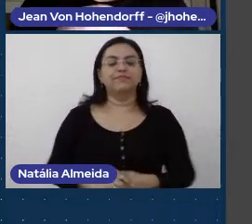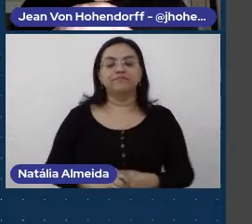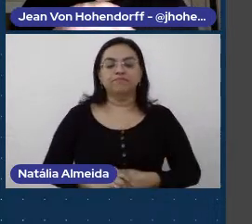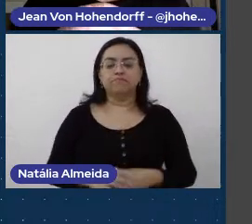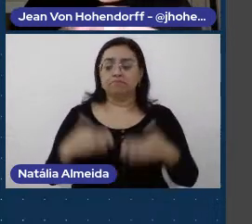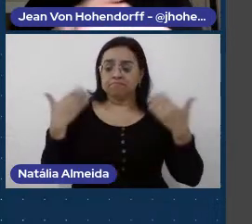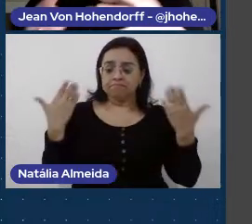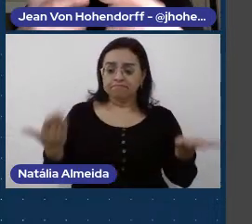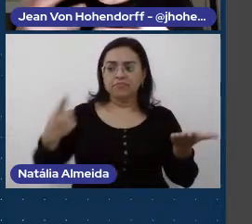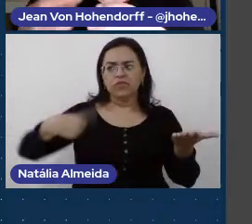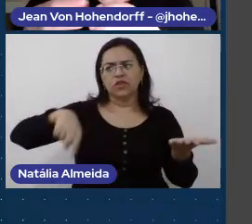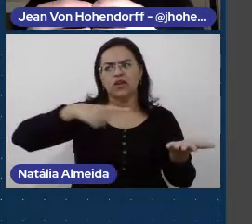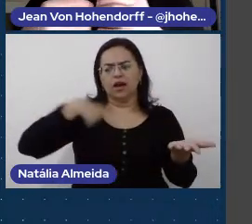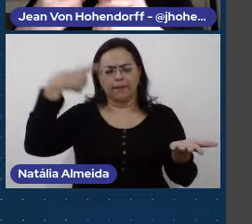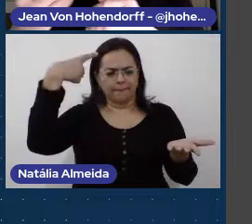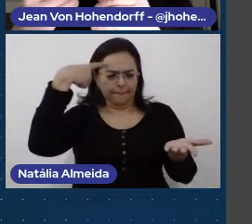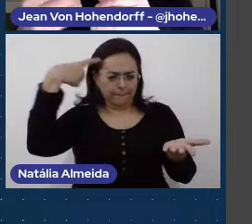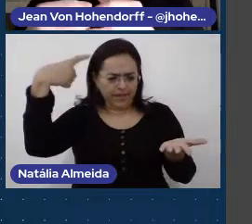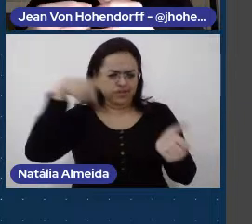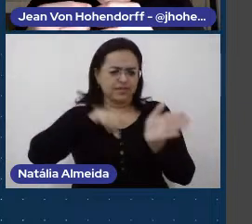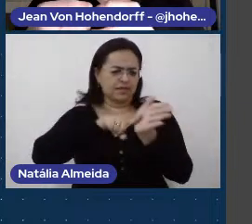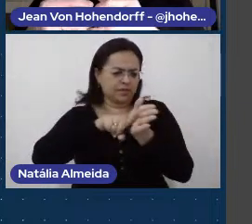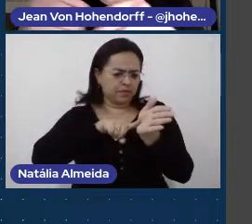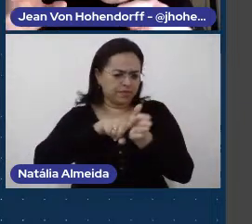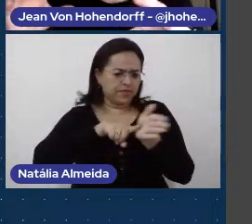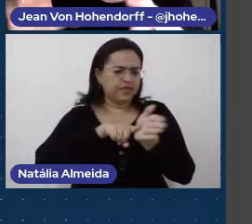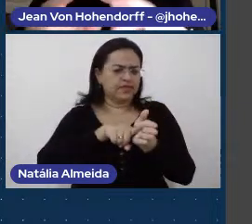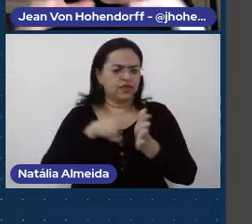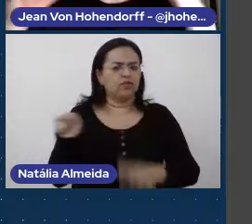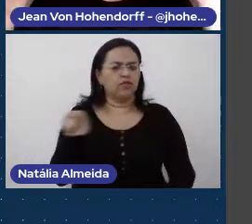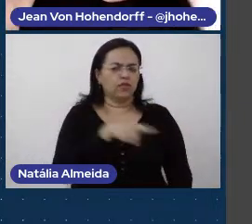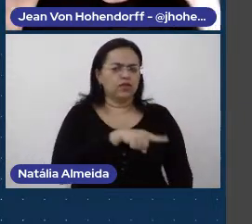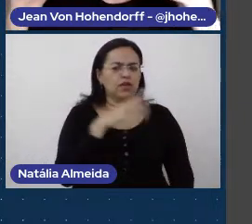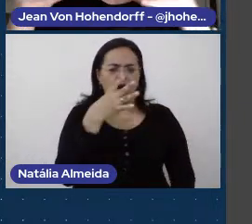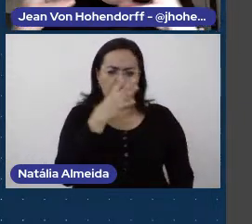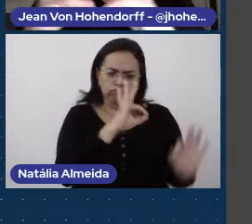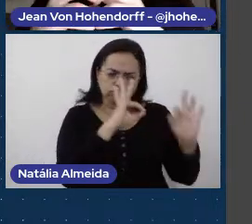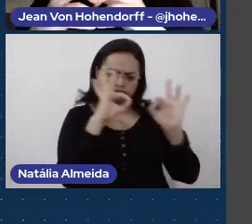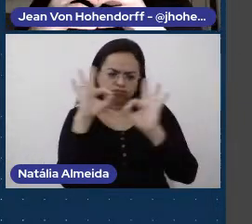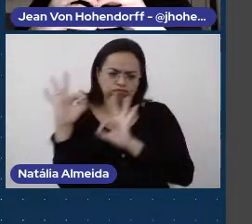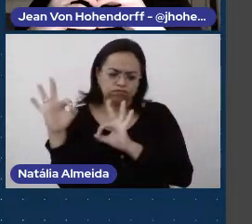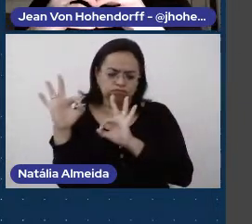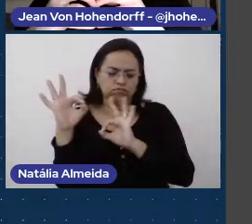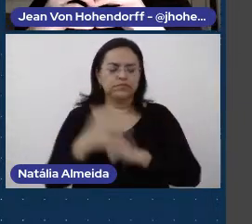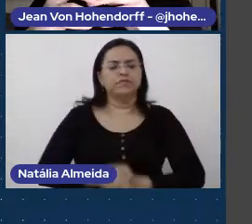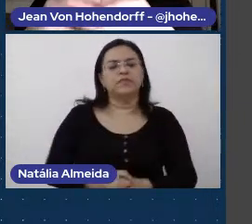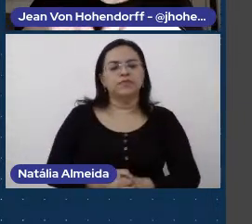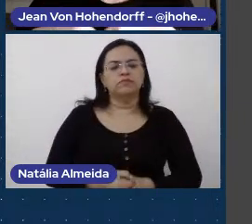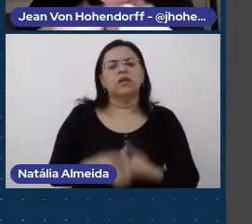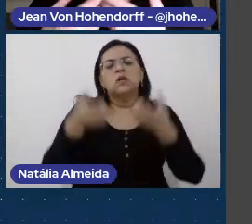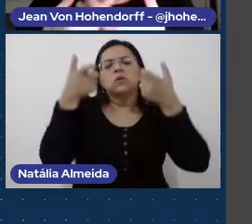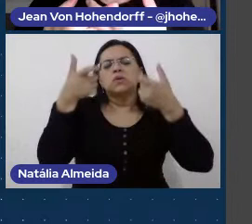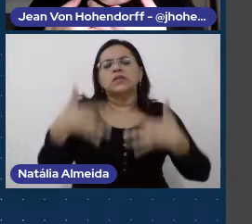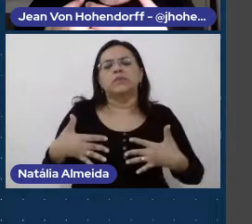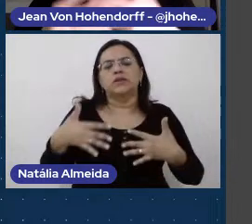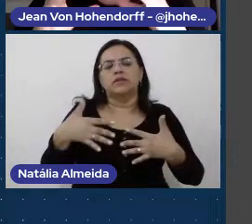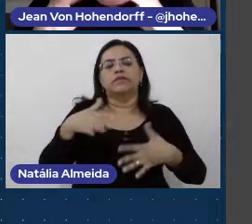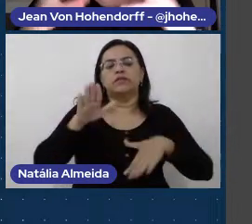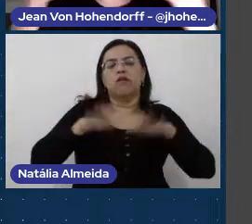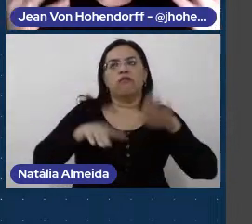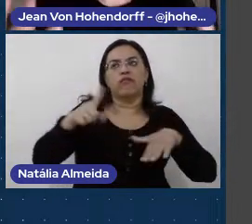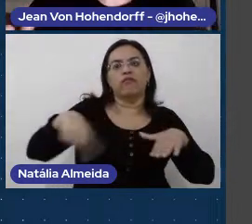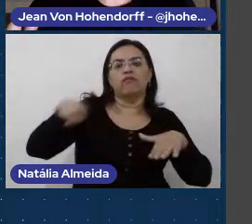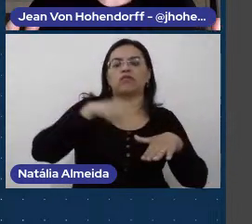pesquisa qualitativa, vocês que estão acompanhando, estão ouvindo, quando eu falo pesquisa qualitativa, possivelmente